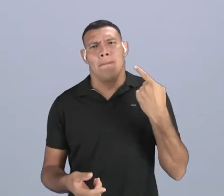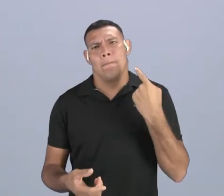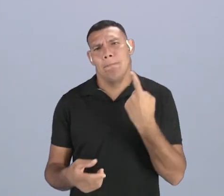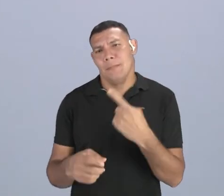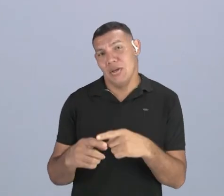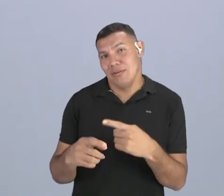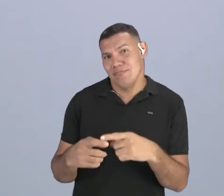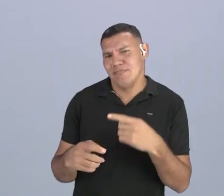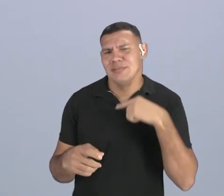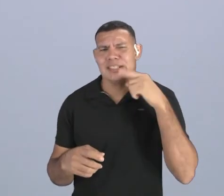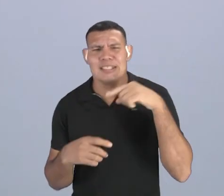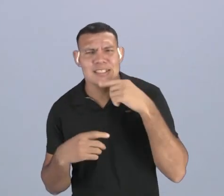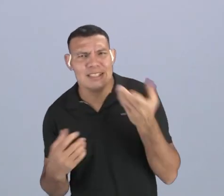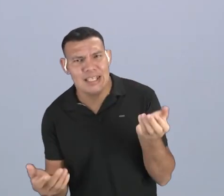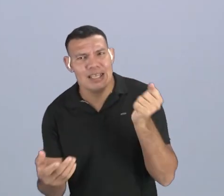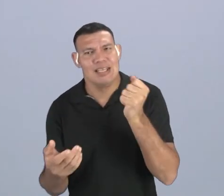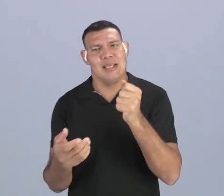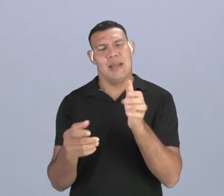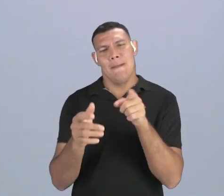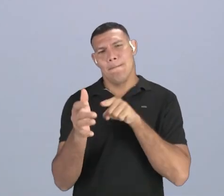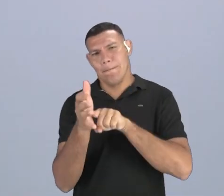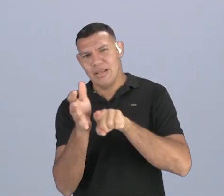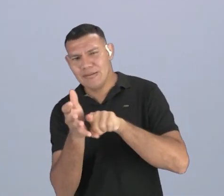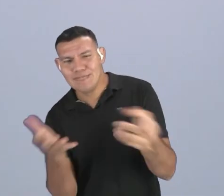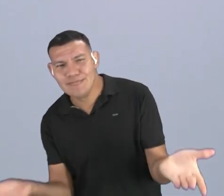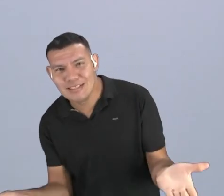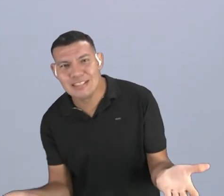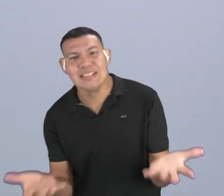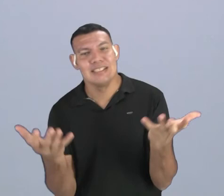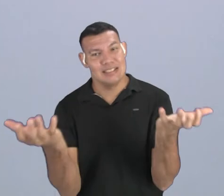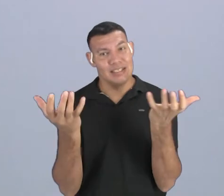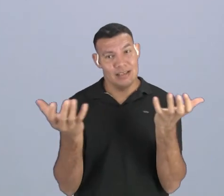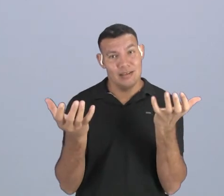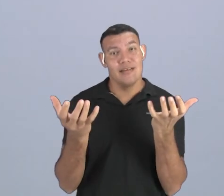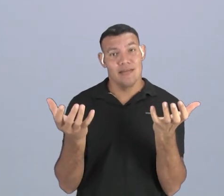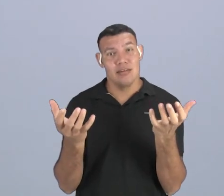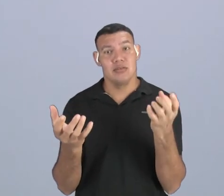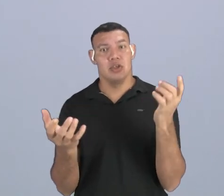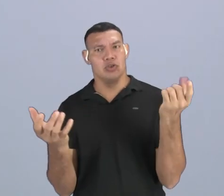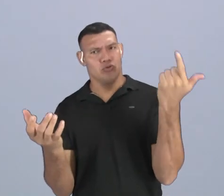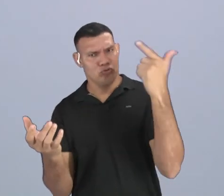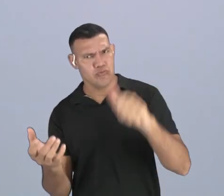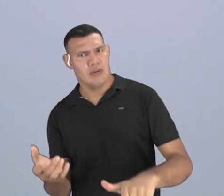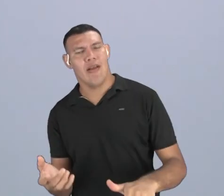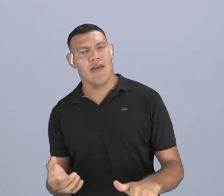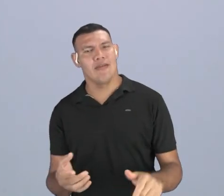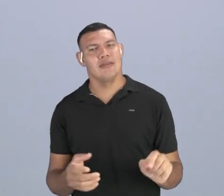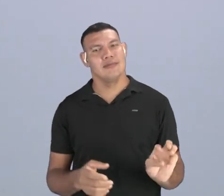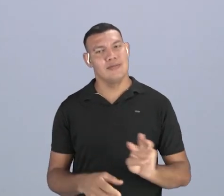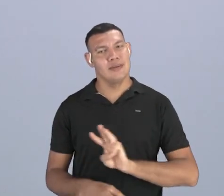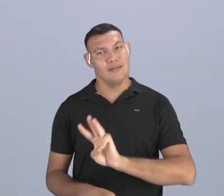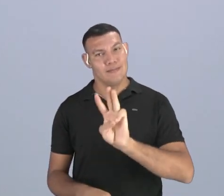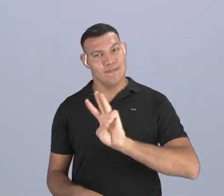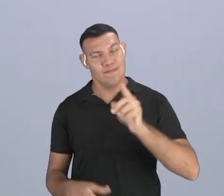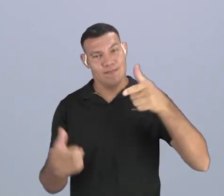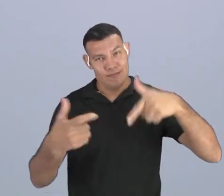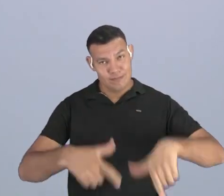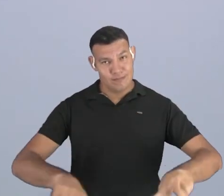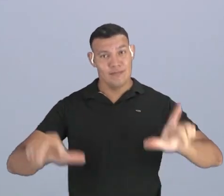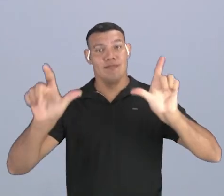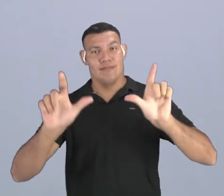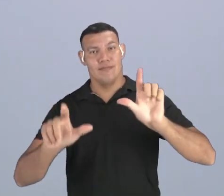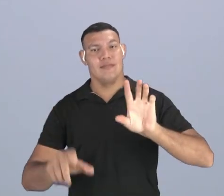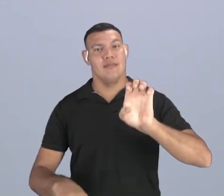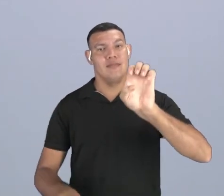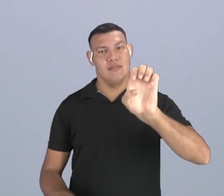alguma dúvidazinha, alguma questão ainda que você precisa rever, você pode acessar essa aula na nossa plataforma